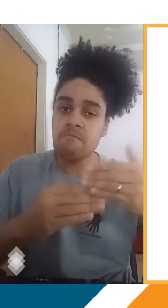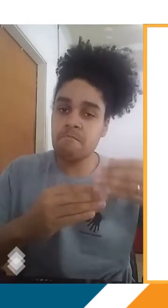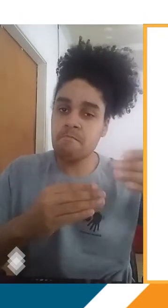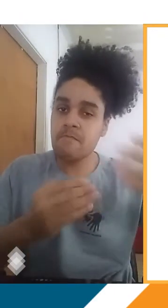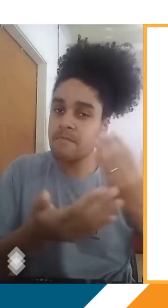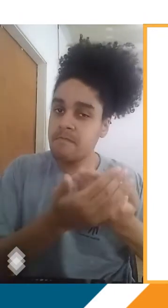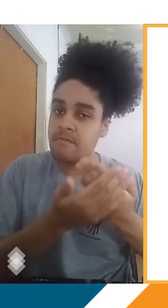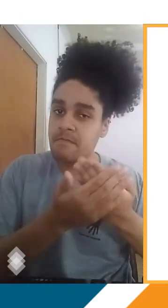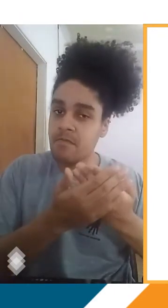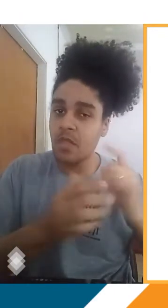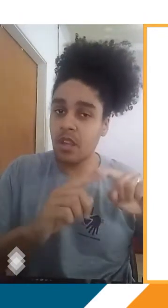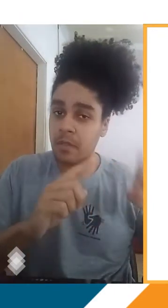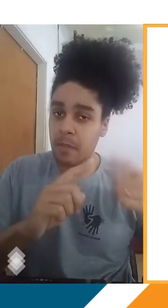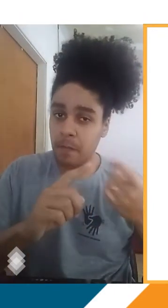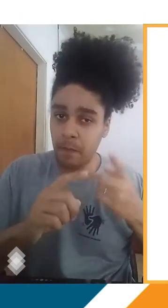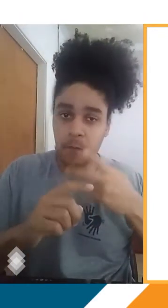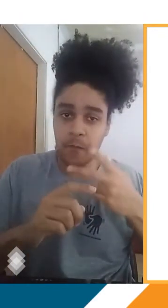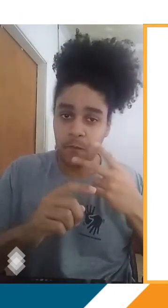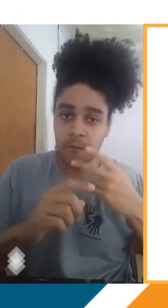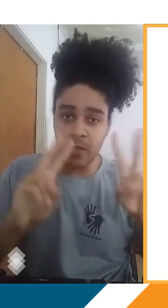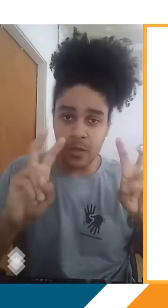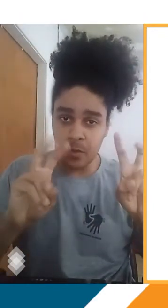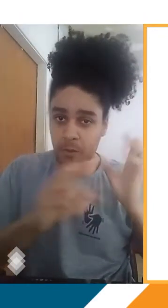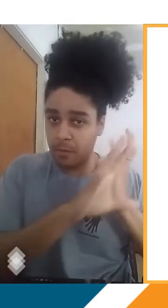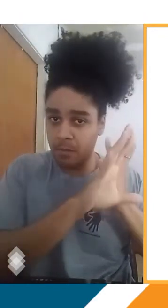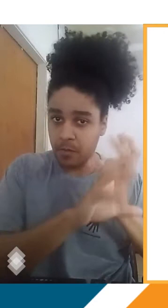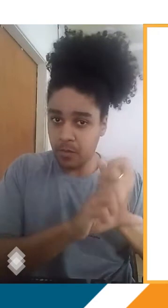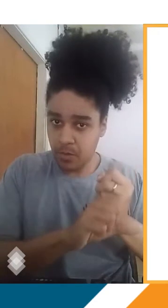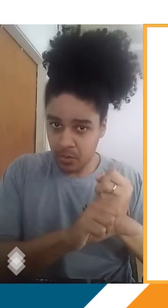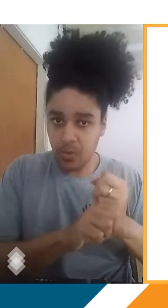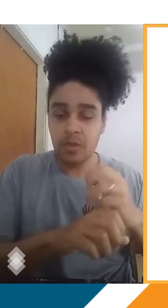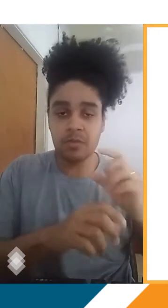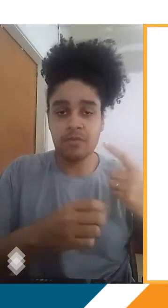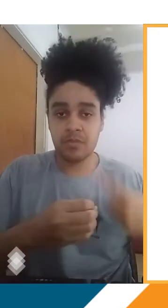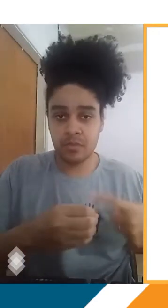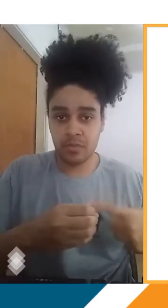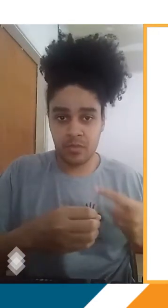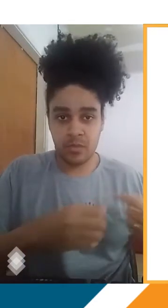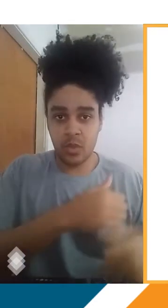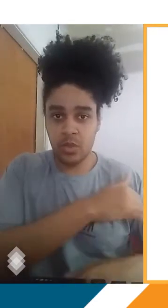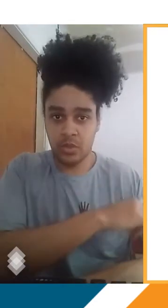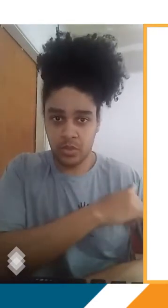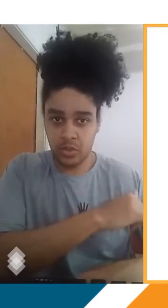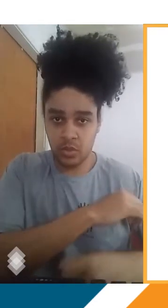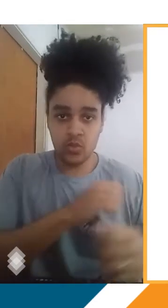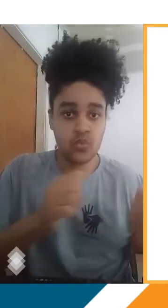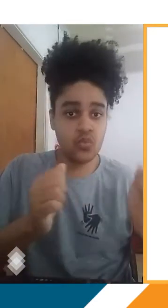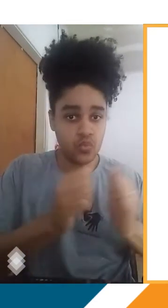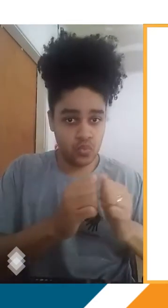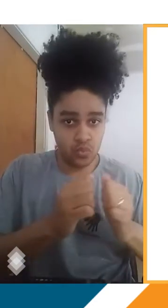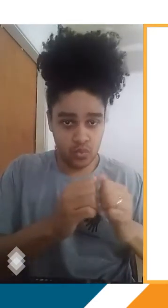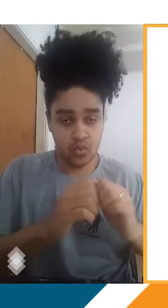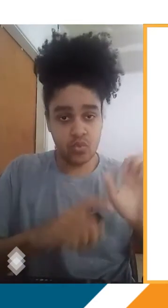nossa aula. Logo depois, iremos tratar a respeito do breve histórico da cidade do Rio de Janeiro concomitante com o